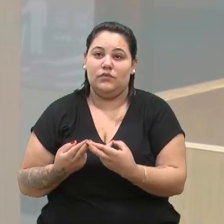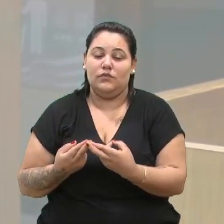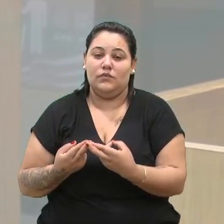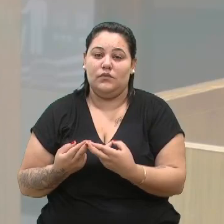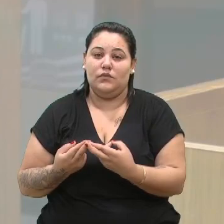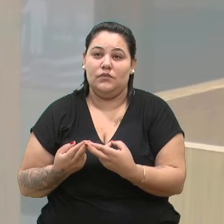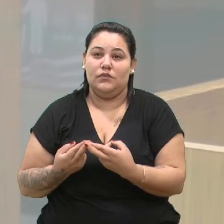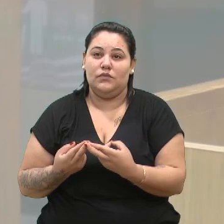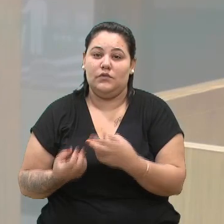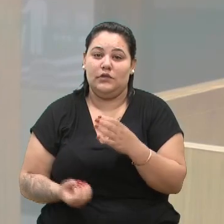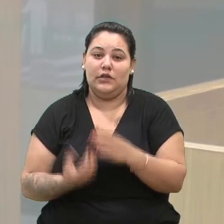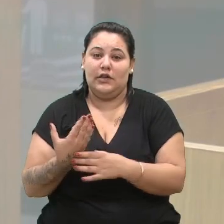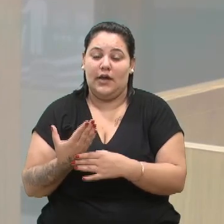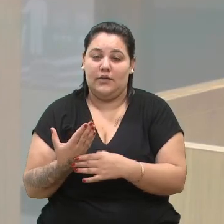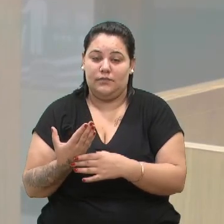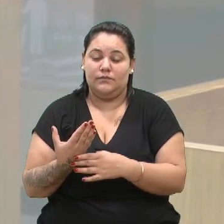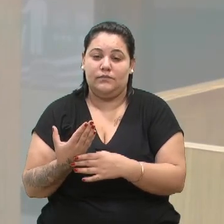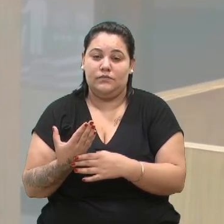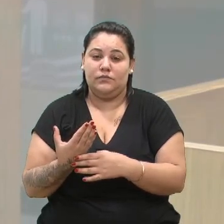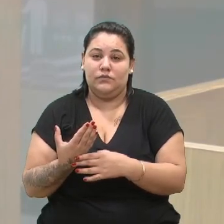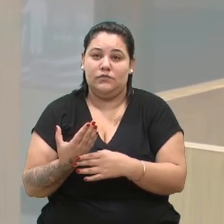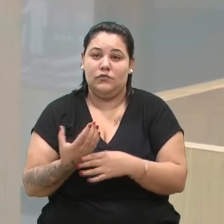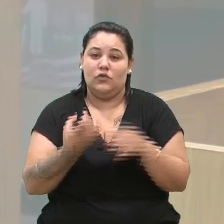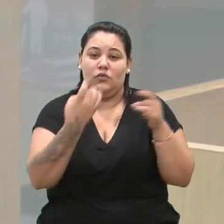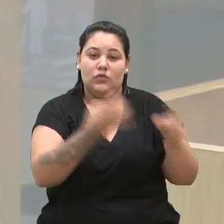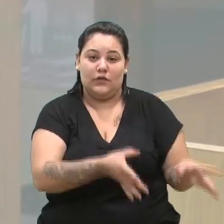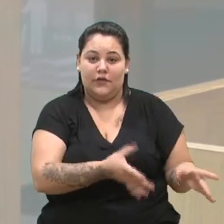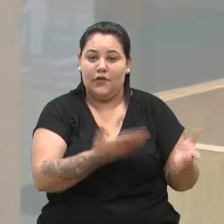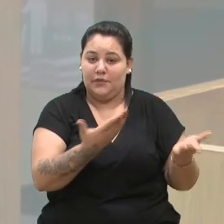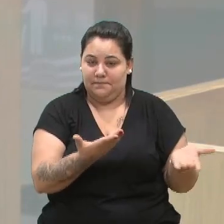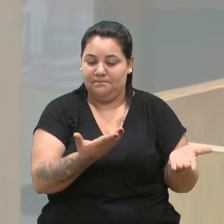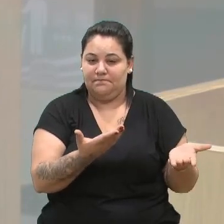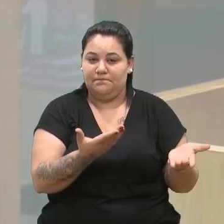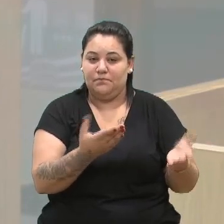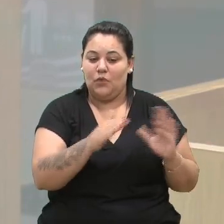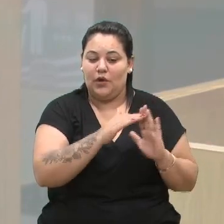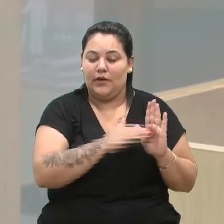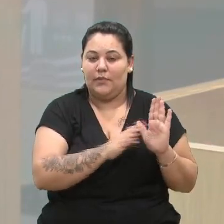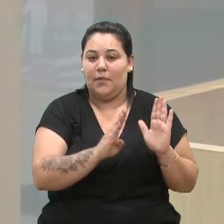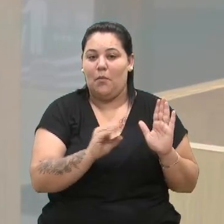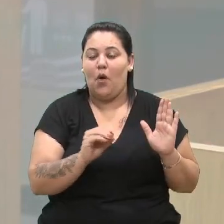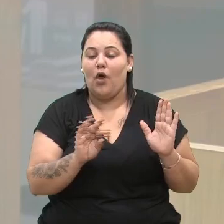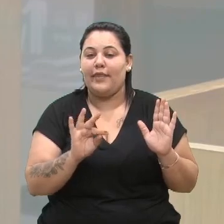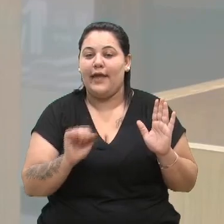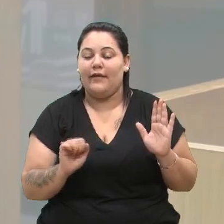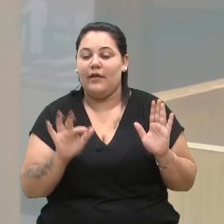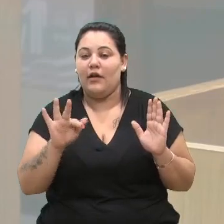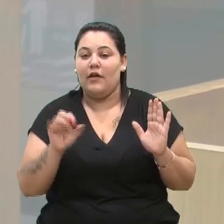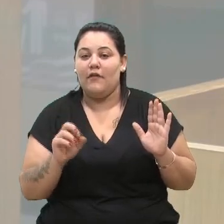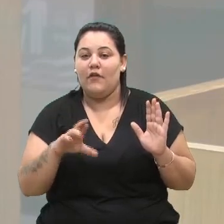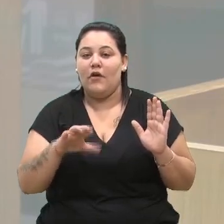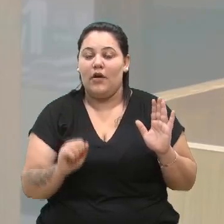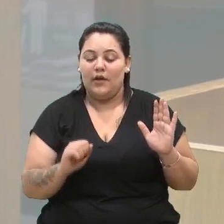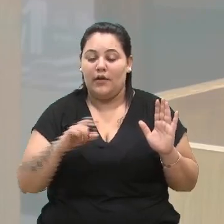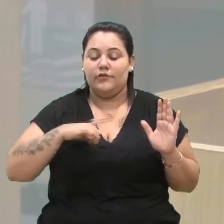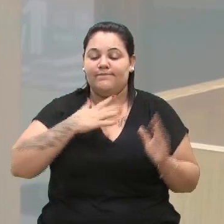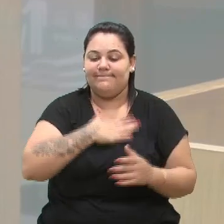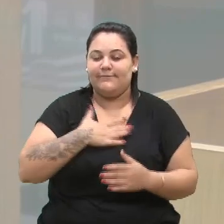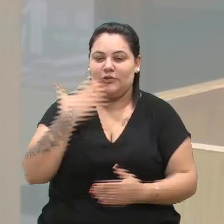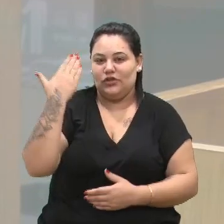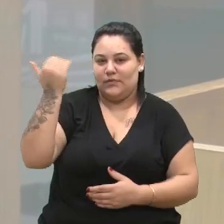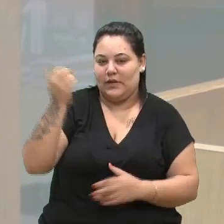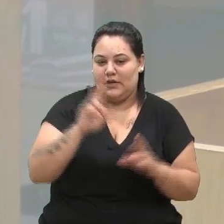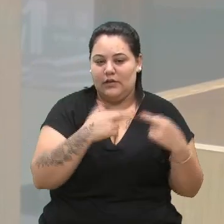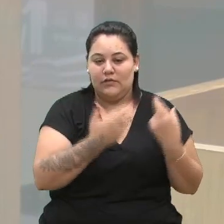criaram o Bota Fora. E eu tive o prazer de ser chamado também nessas reuniões e, graças a Deus, estou